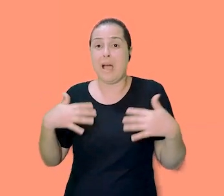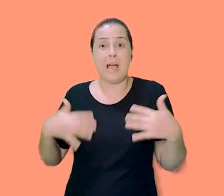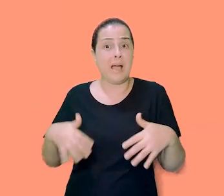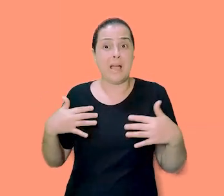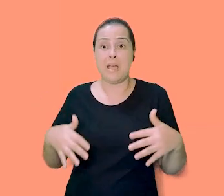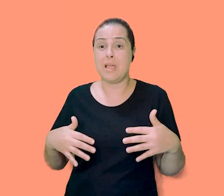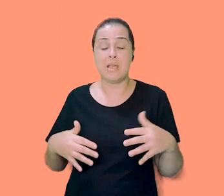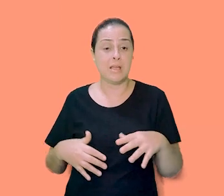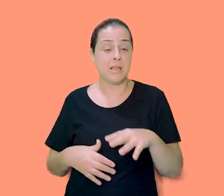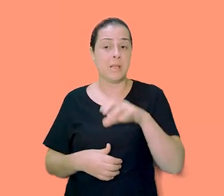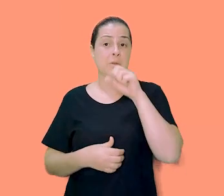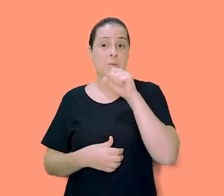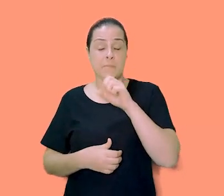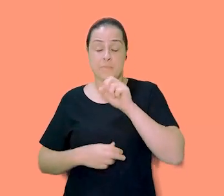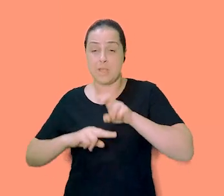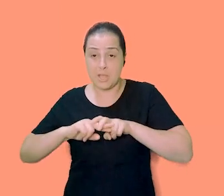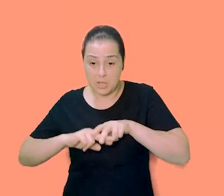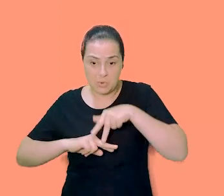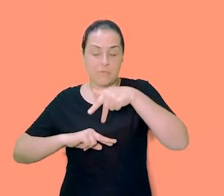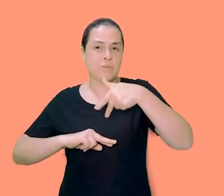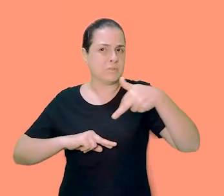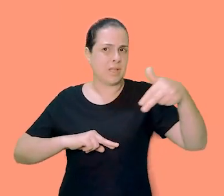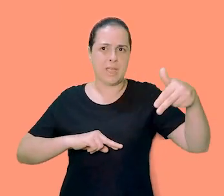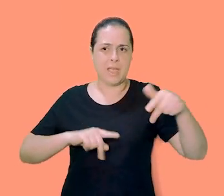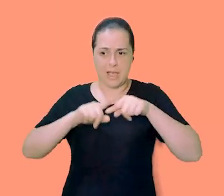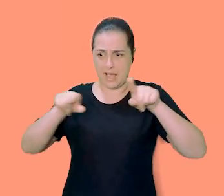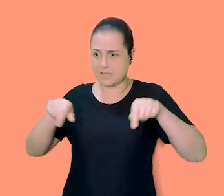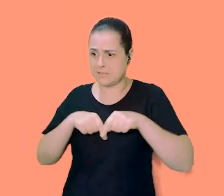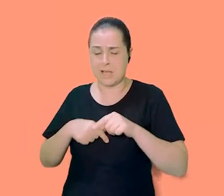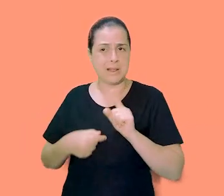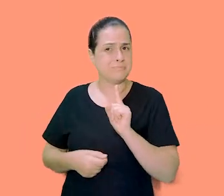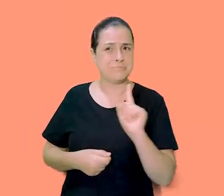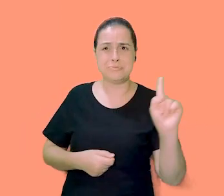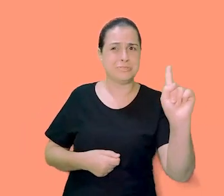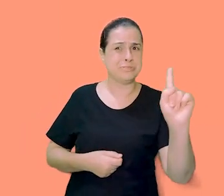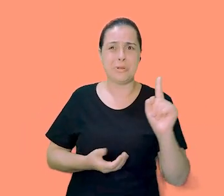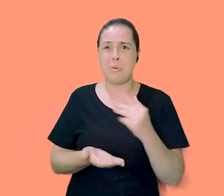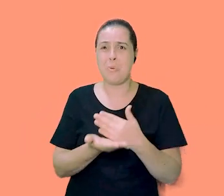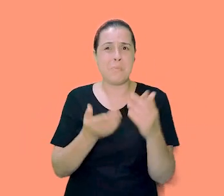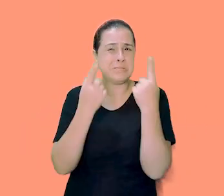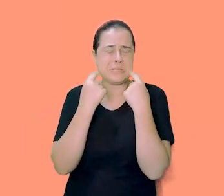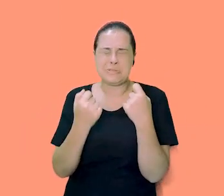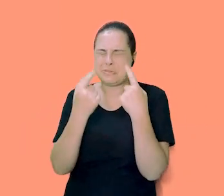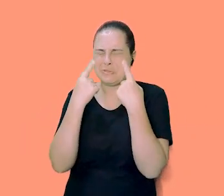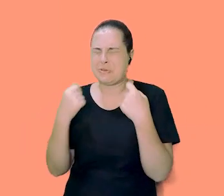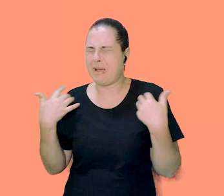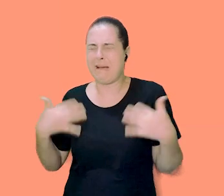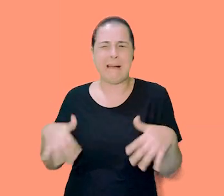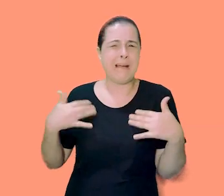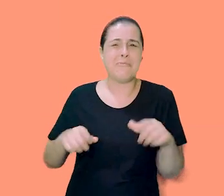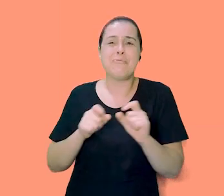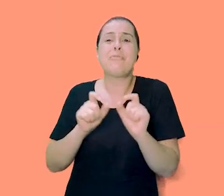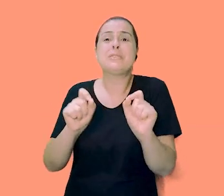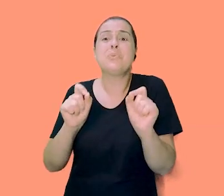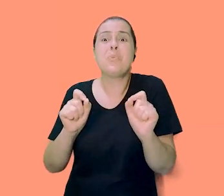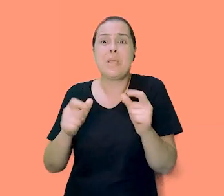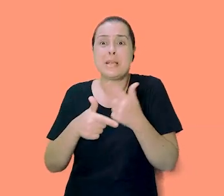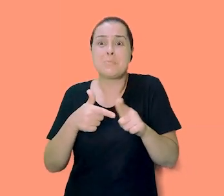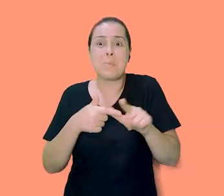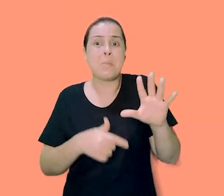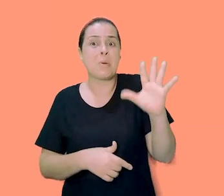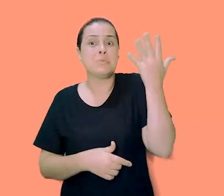até hiperventilar. Eu levantei e eu saí da sala, assim, em pânico. Eu comecei a chorar, porque eu não sabia o que fazer nessa situação. O que você